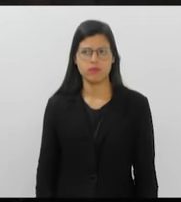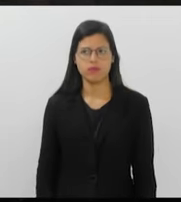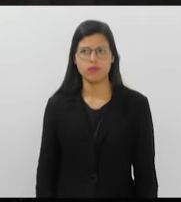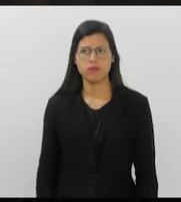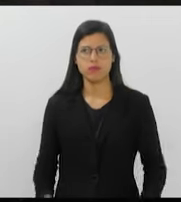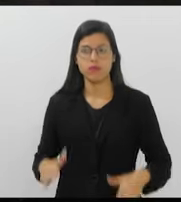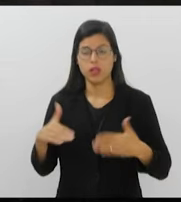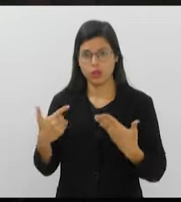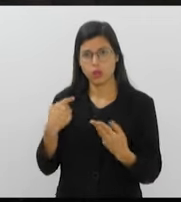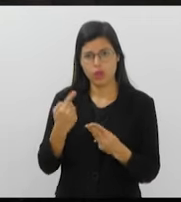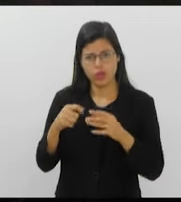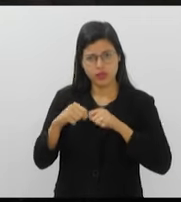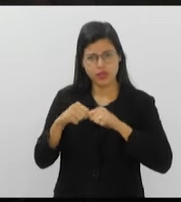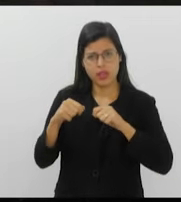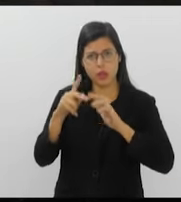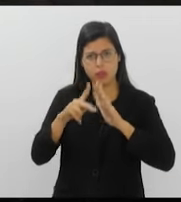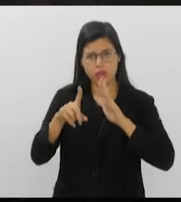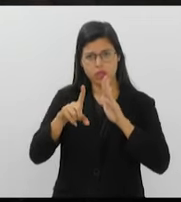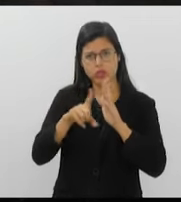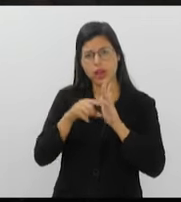Então nós protocolamos nessa casa e